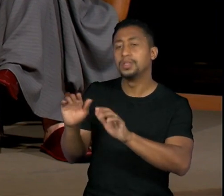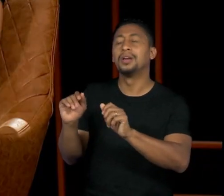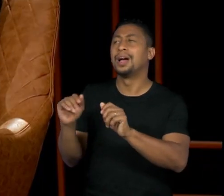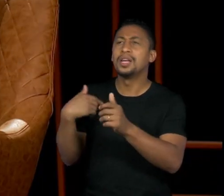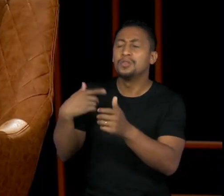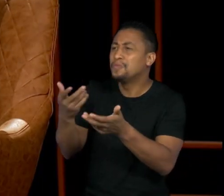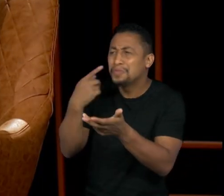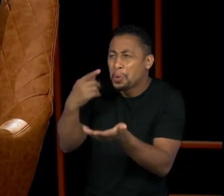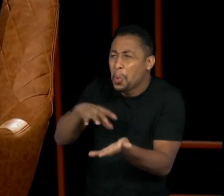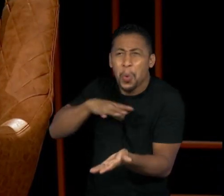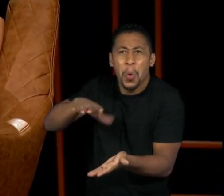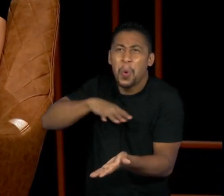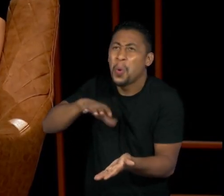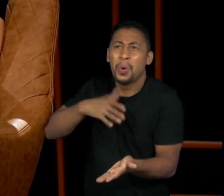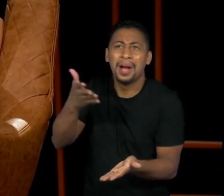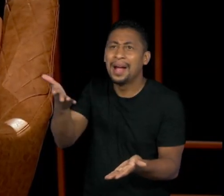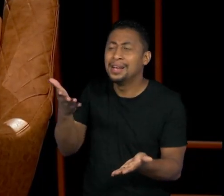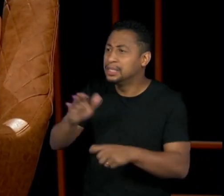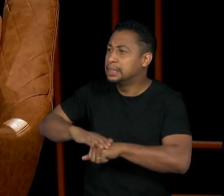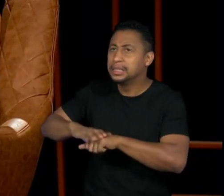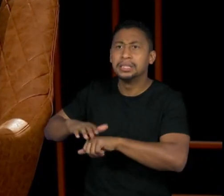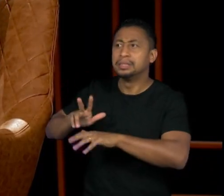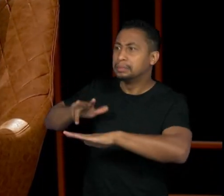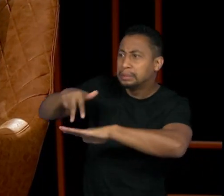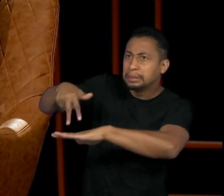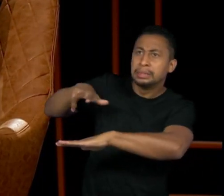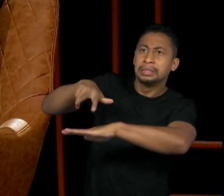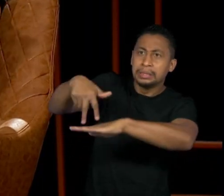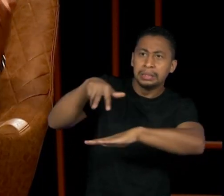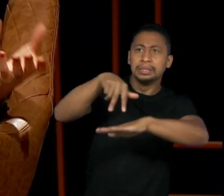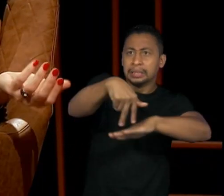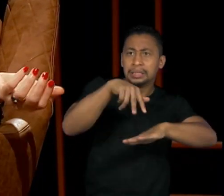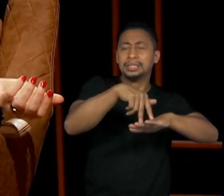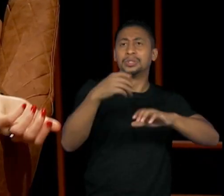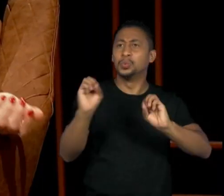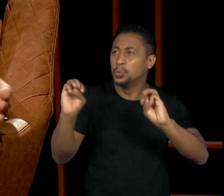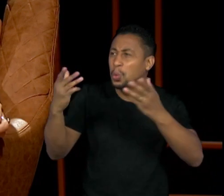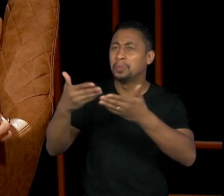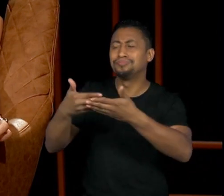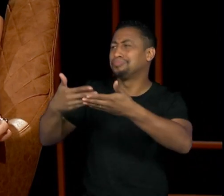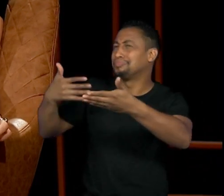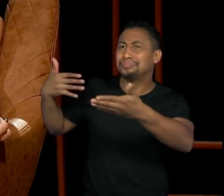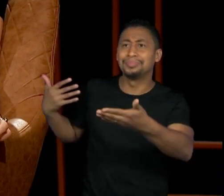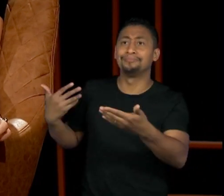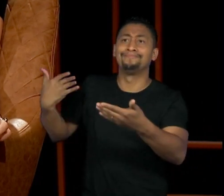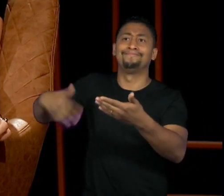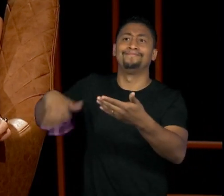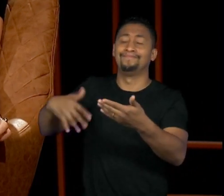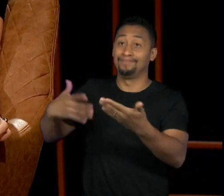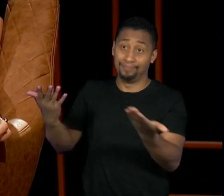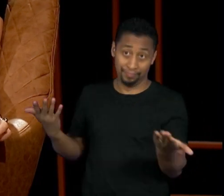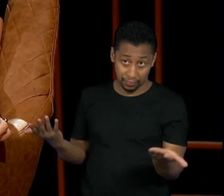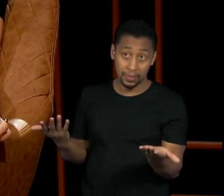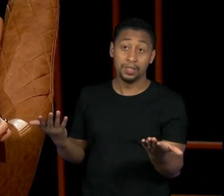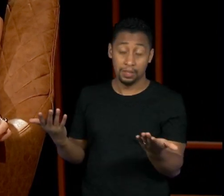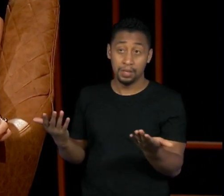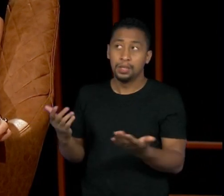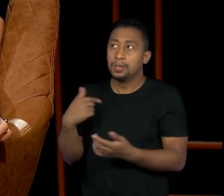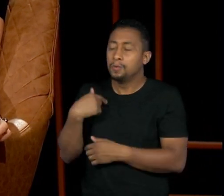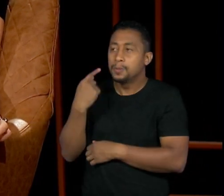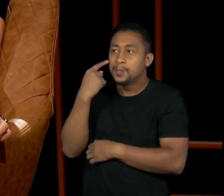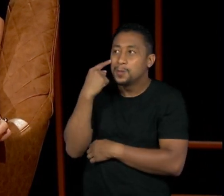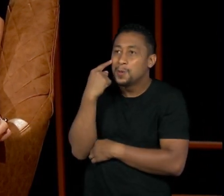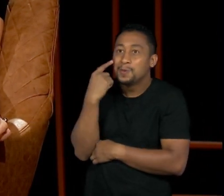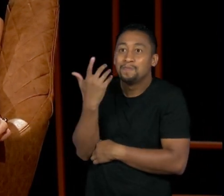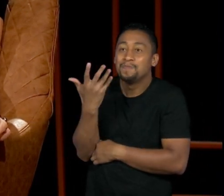apresentar daquele jeito, e depois essa carreira brilhante, essa discografia importantíssima, e essa certeza de que eu tenho que fazer o